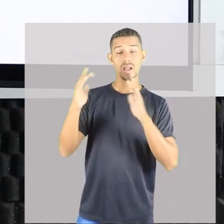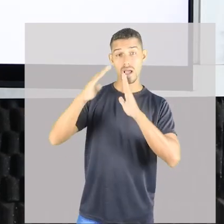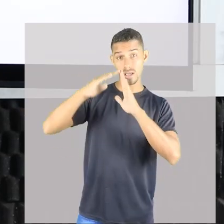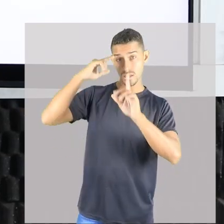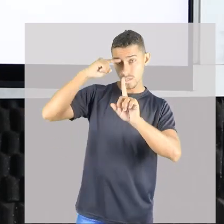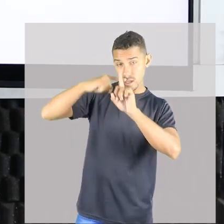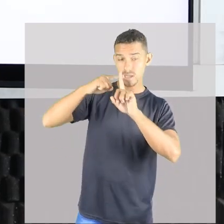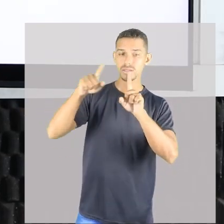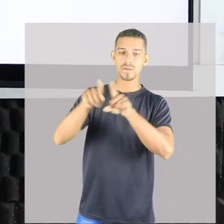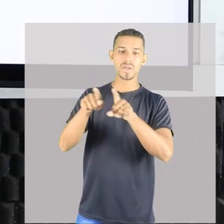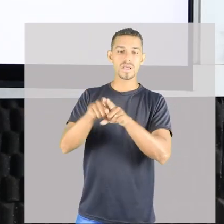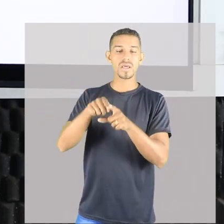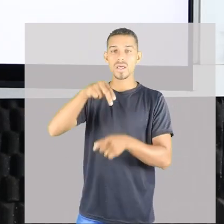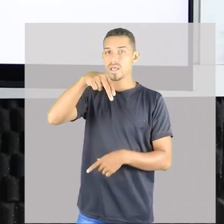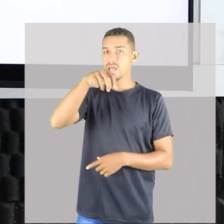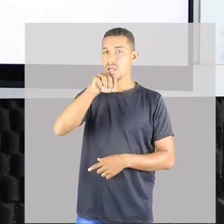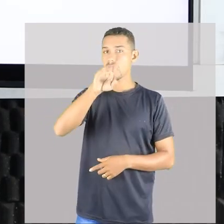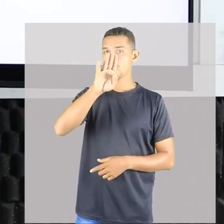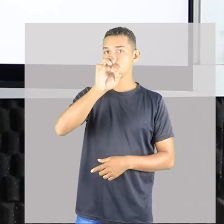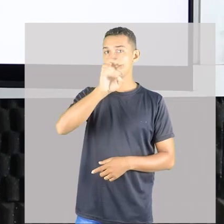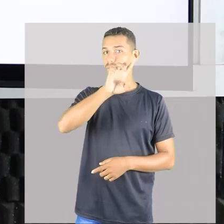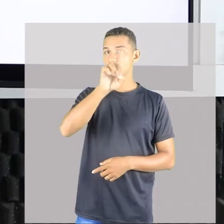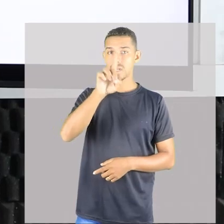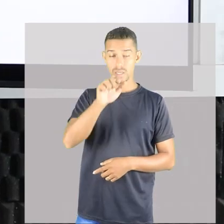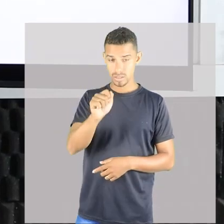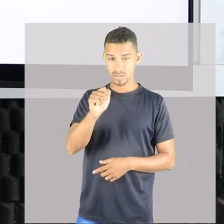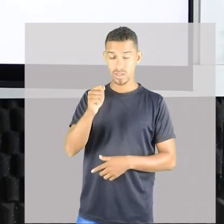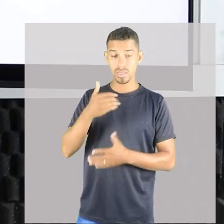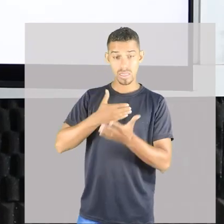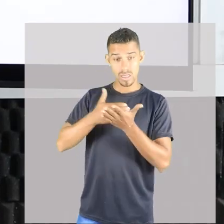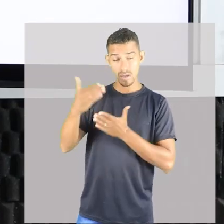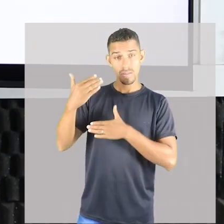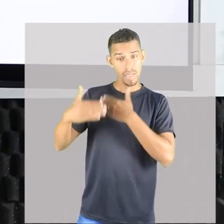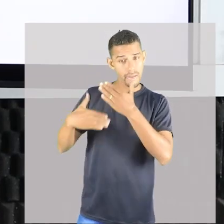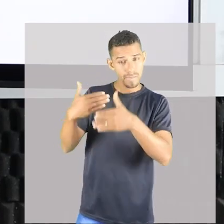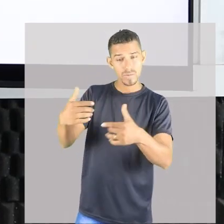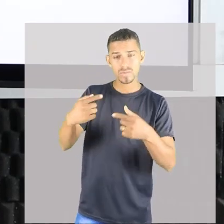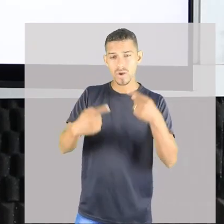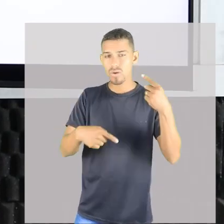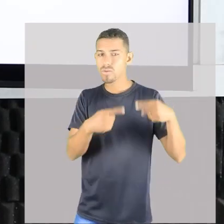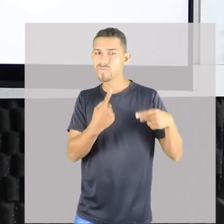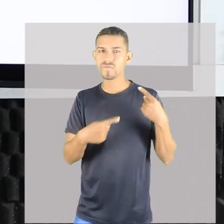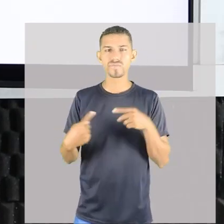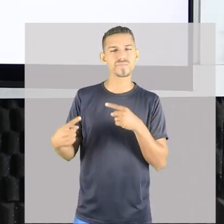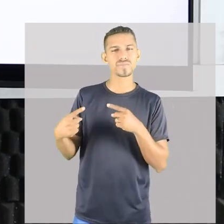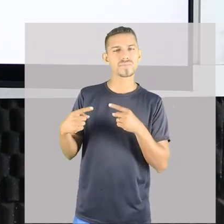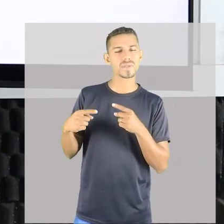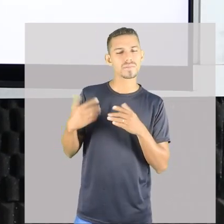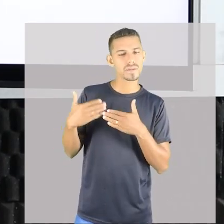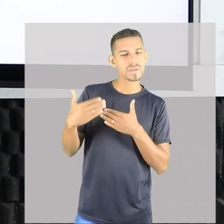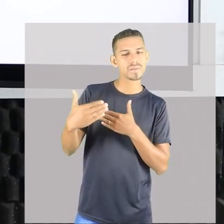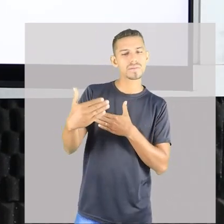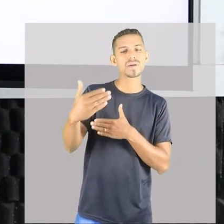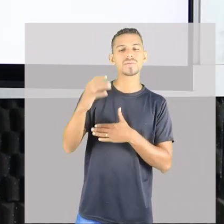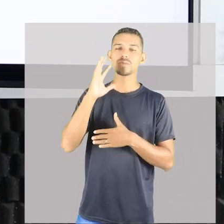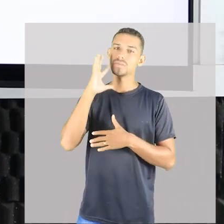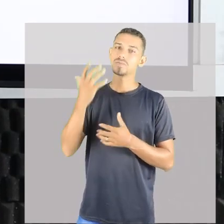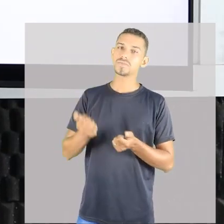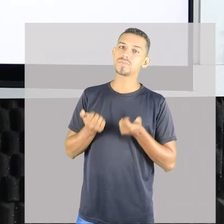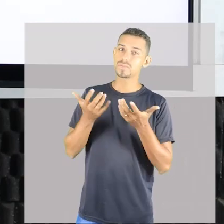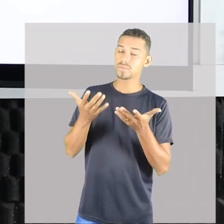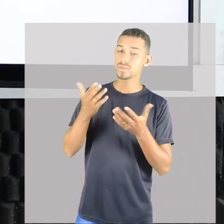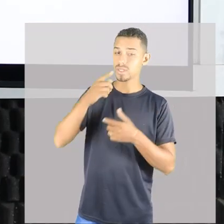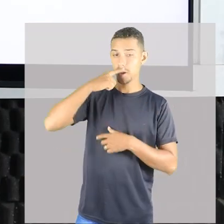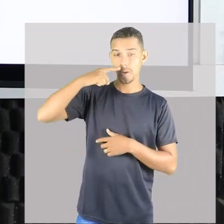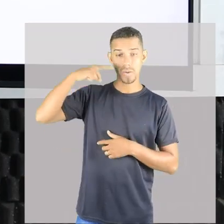nobreza. Então, ele inicia um processo, uma caminhada de confronto a esse processo que então se colocava na